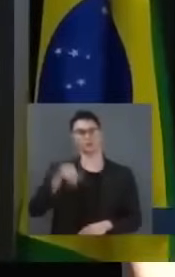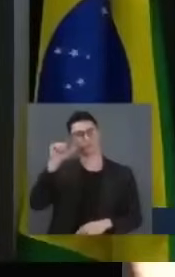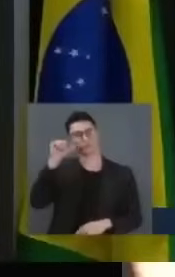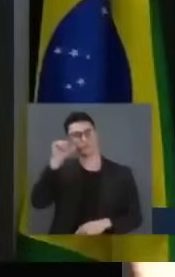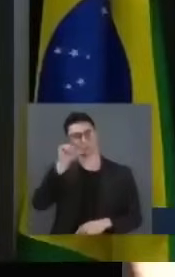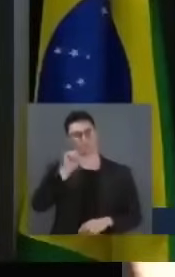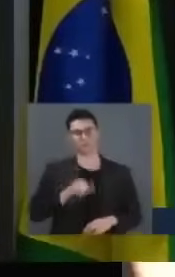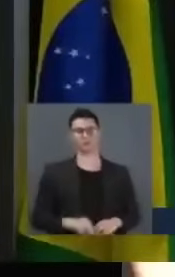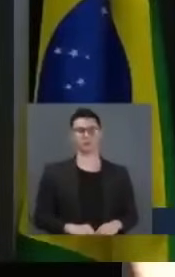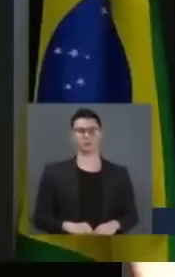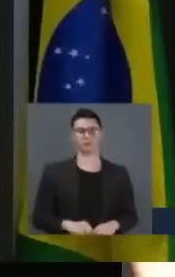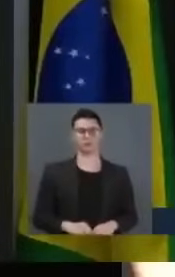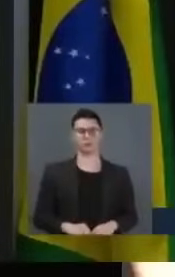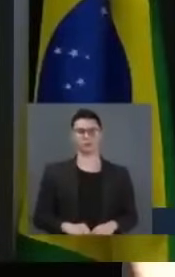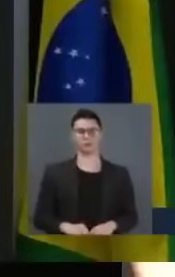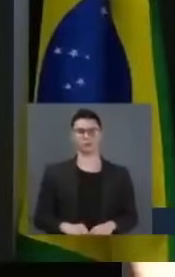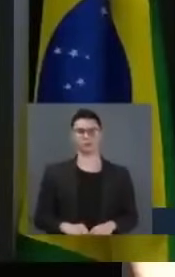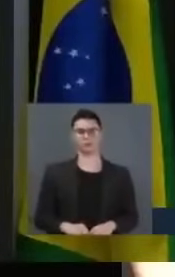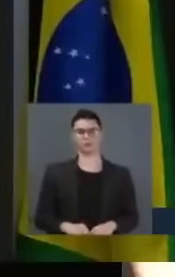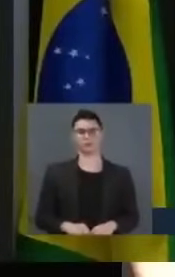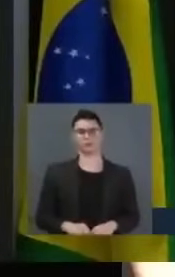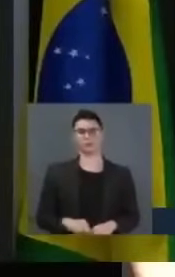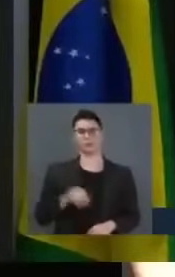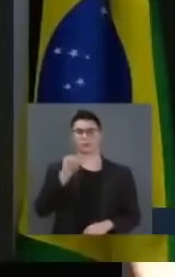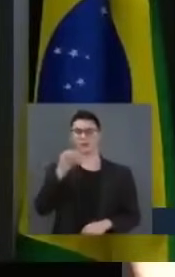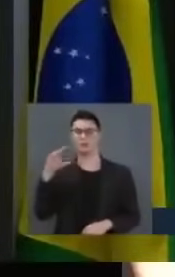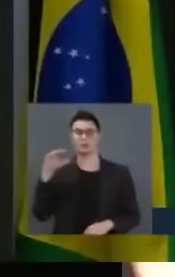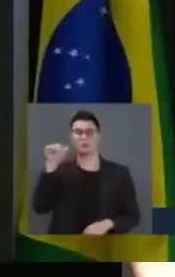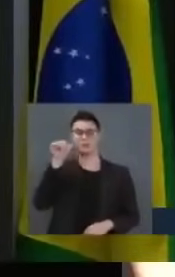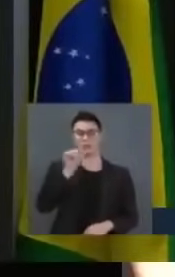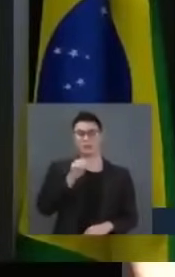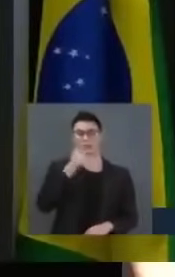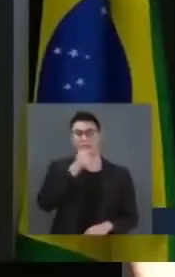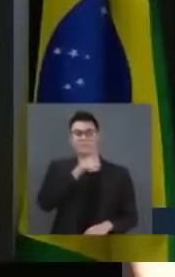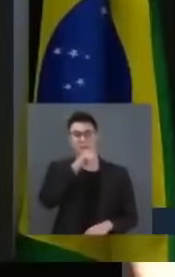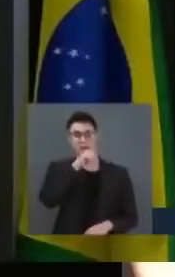mulheres, do aborto, entrar no assunto do pré-adolescentes, meninas, mães.